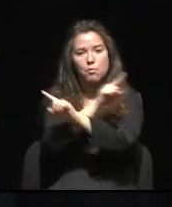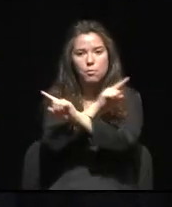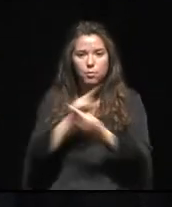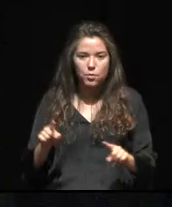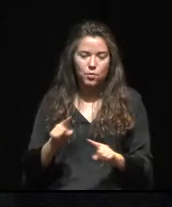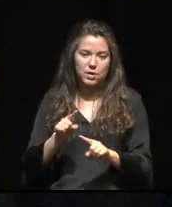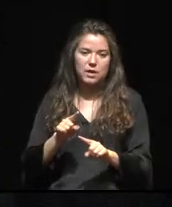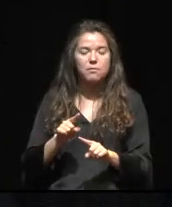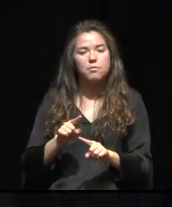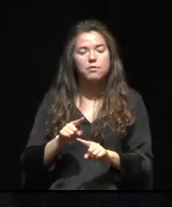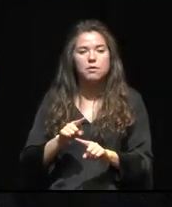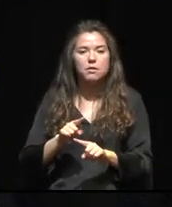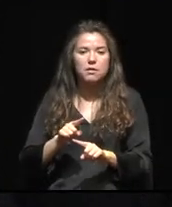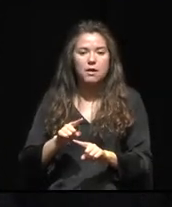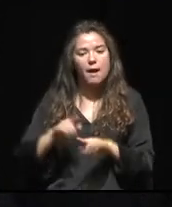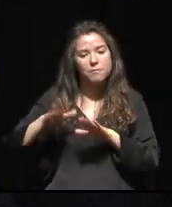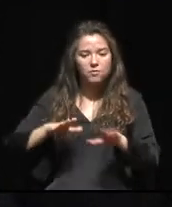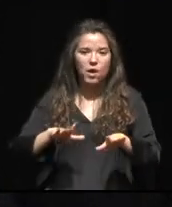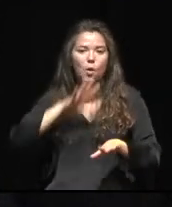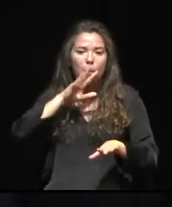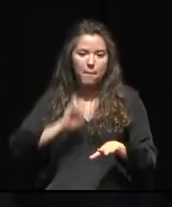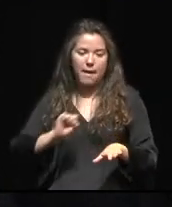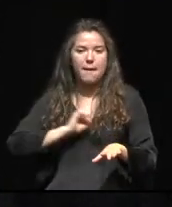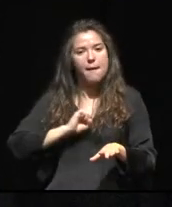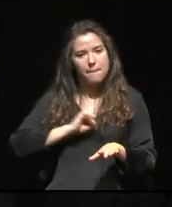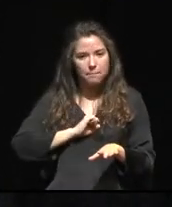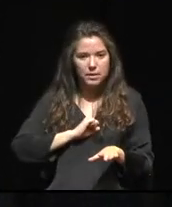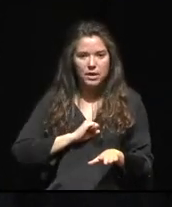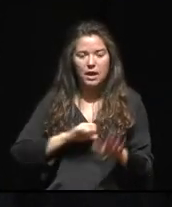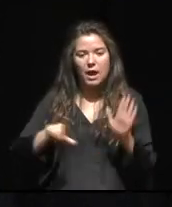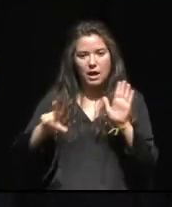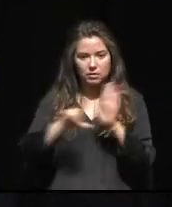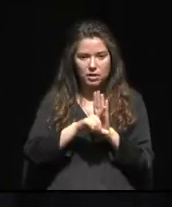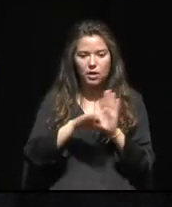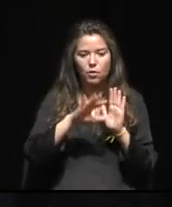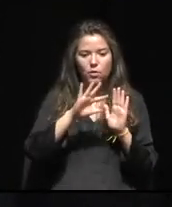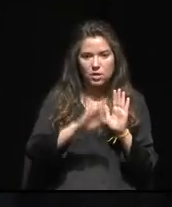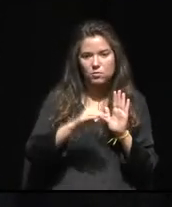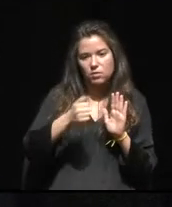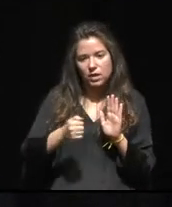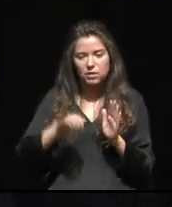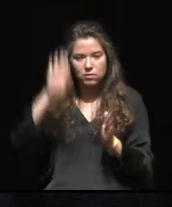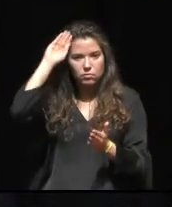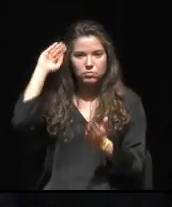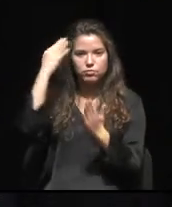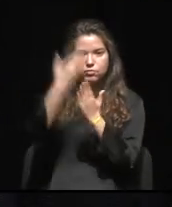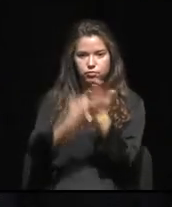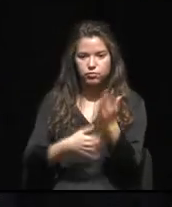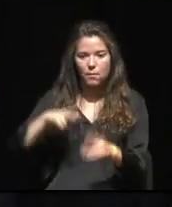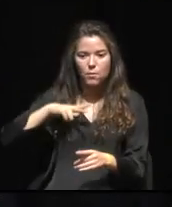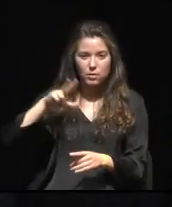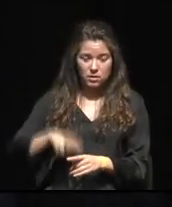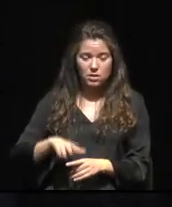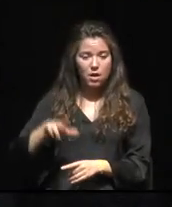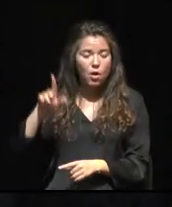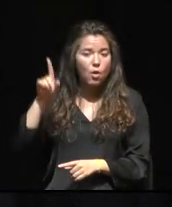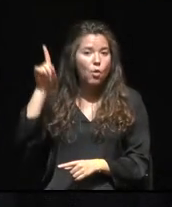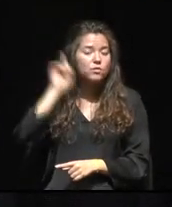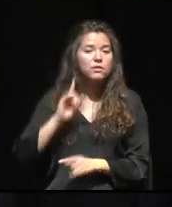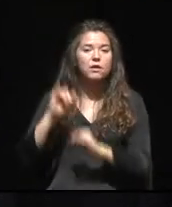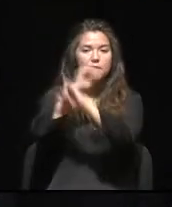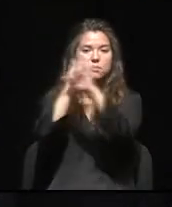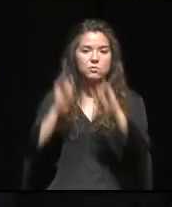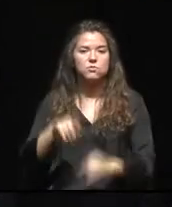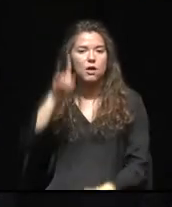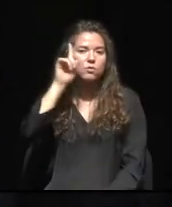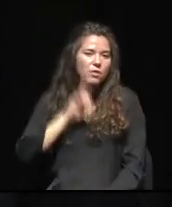com a minha mãe artigo 45º da Constituição da República portuguesa saudar o dia internacional da mulher é